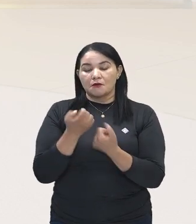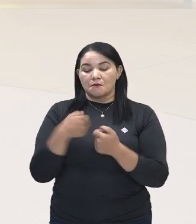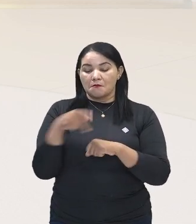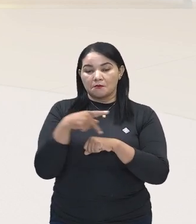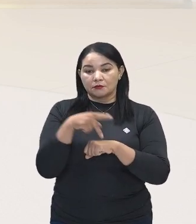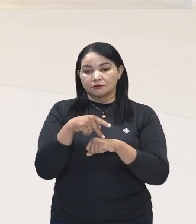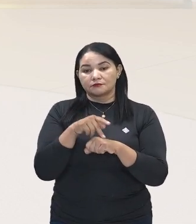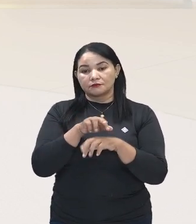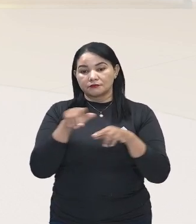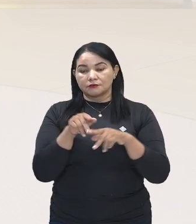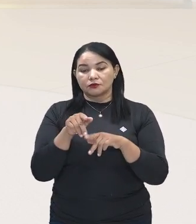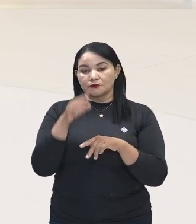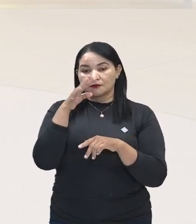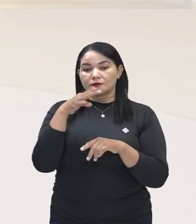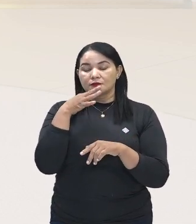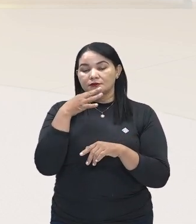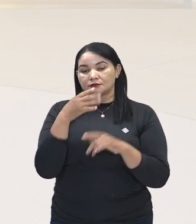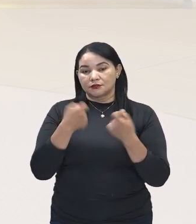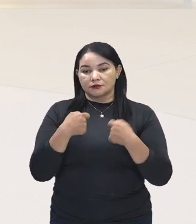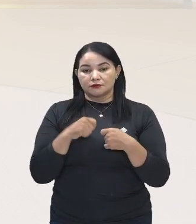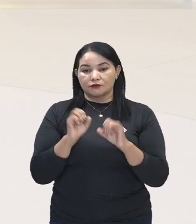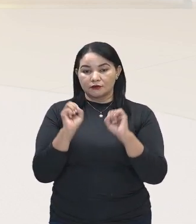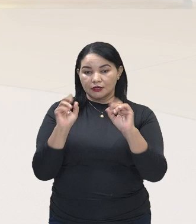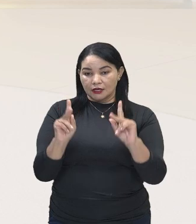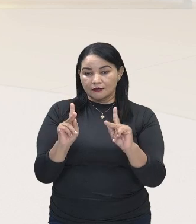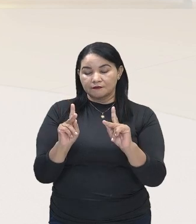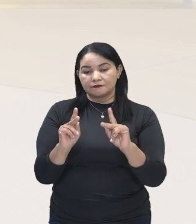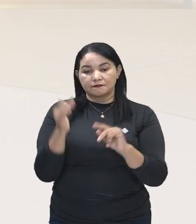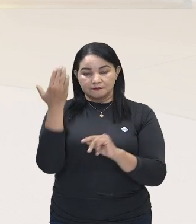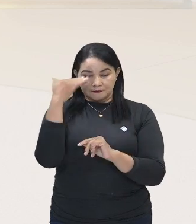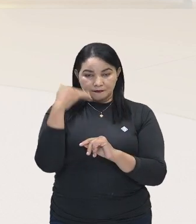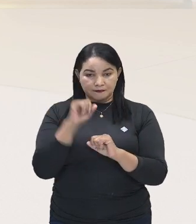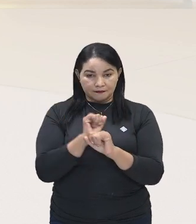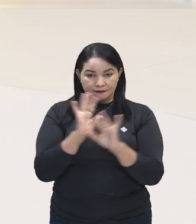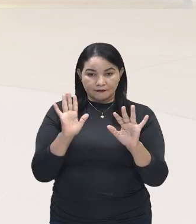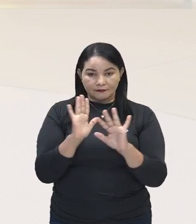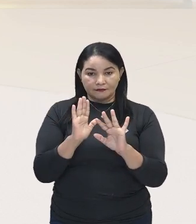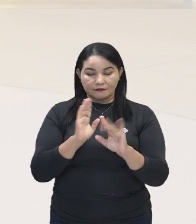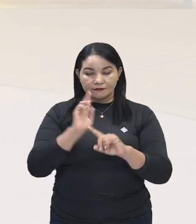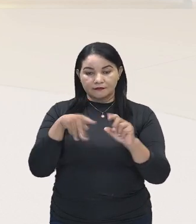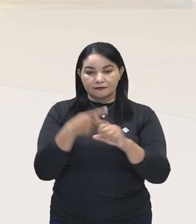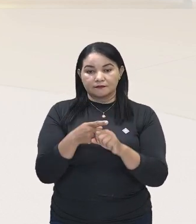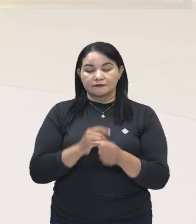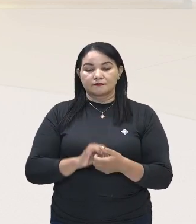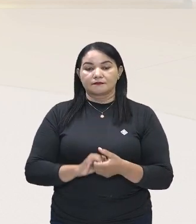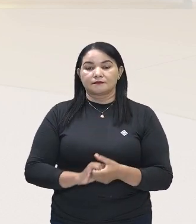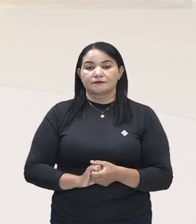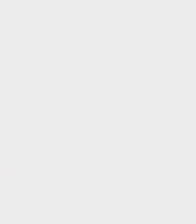país. Tá certo, pessoal? Entendido? Então, até a próxima.